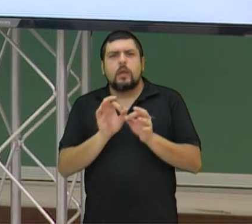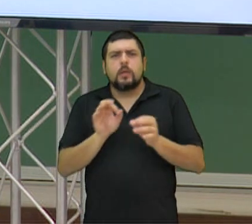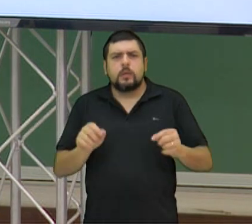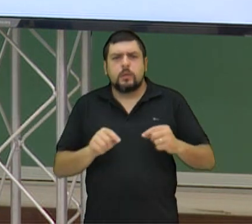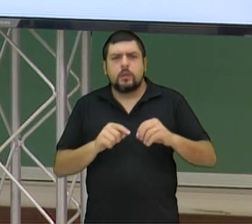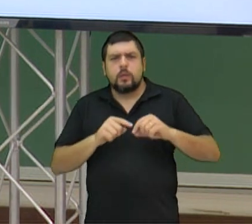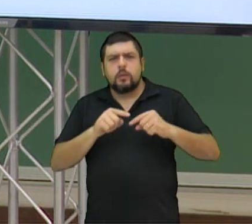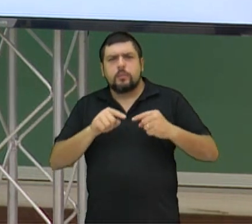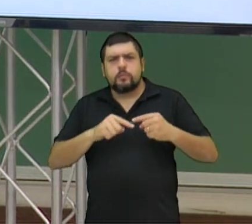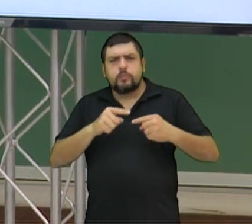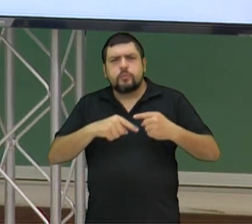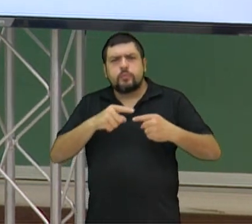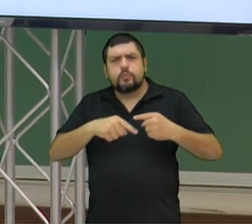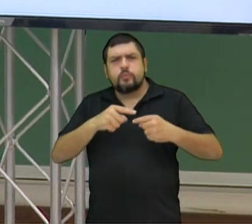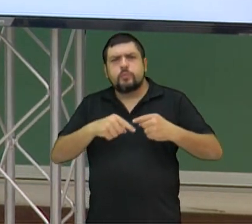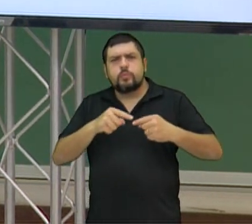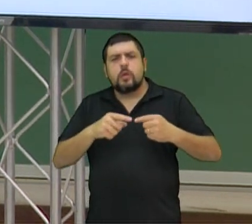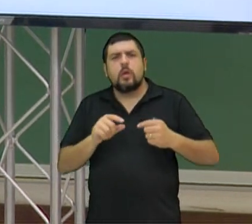servem? Para o quê?